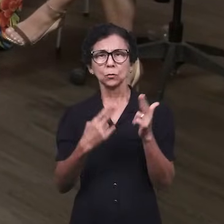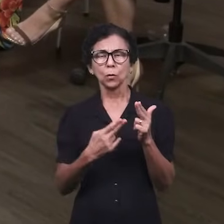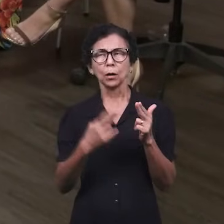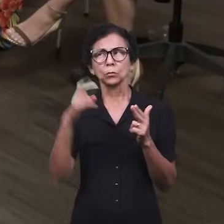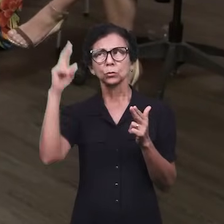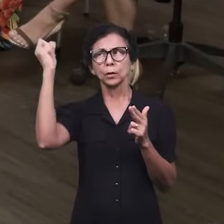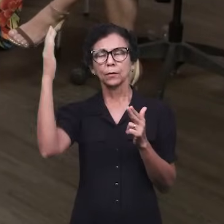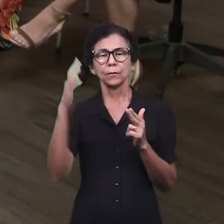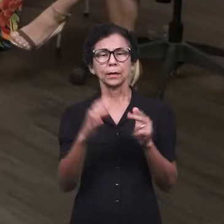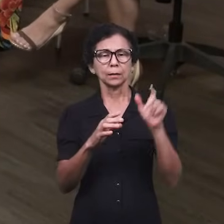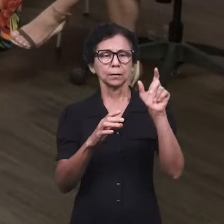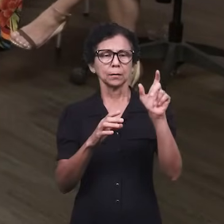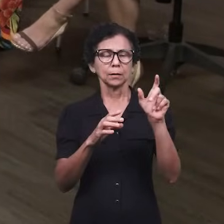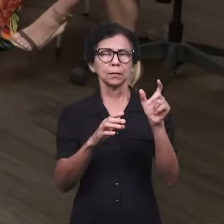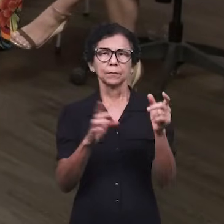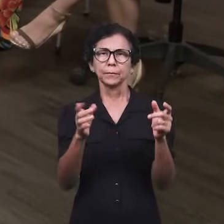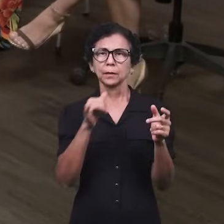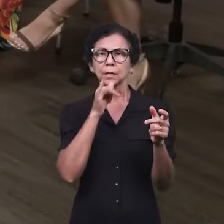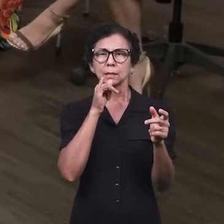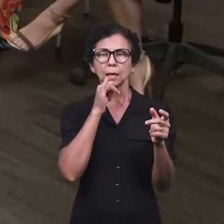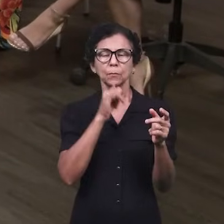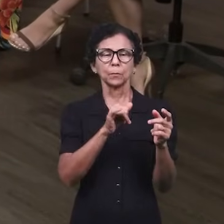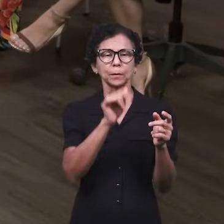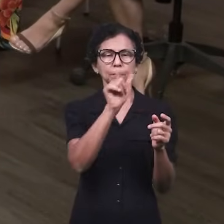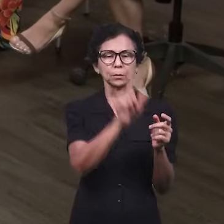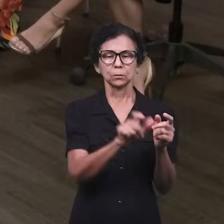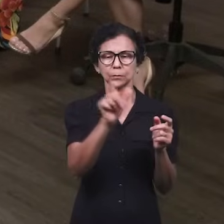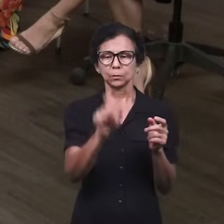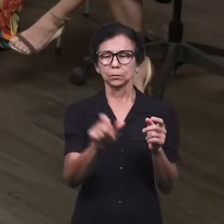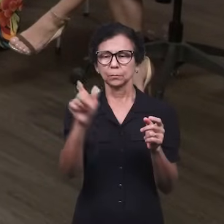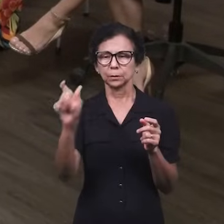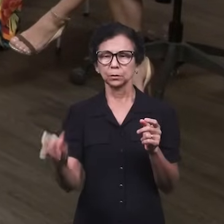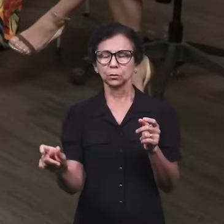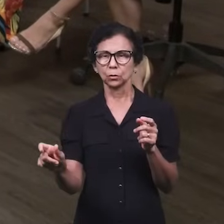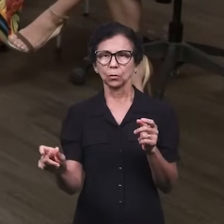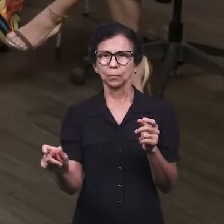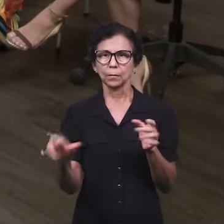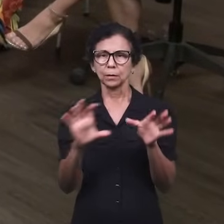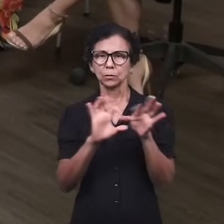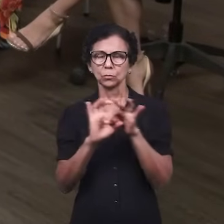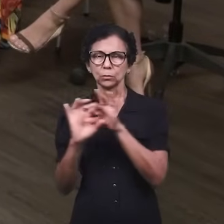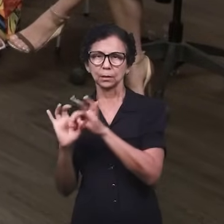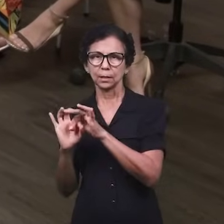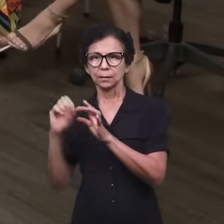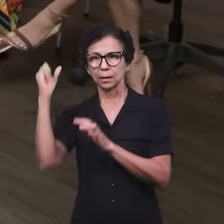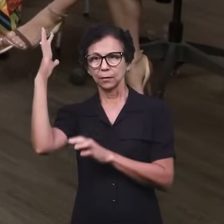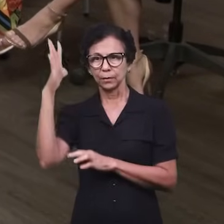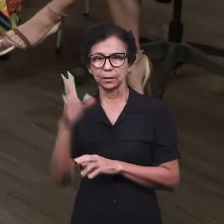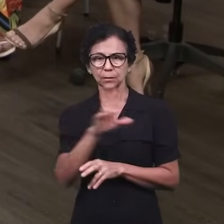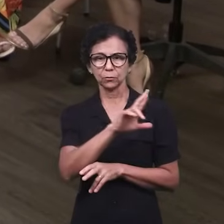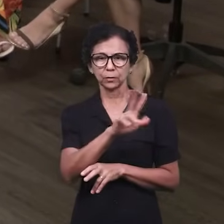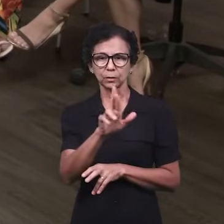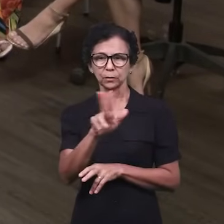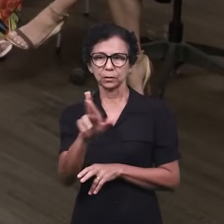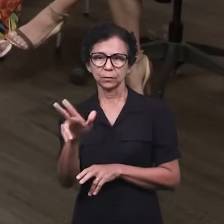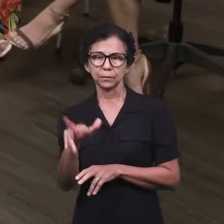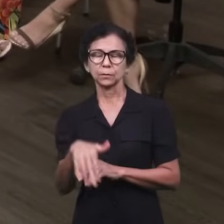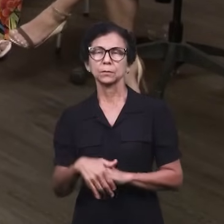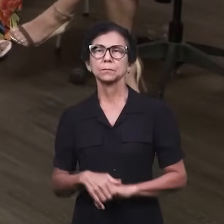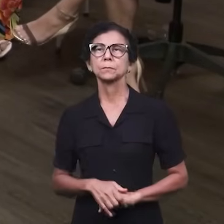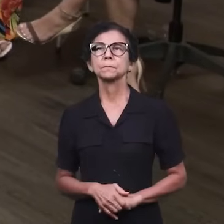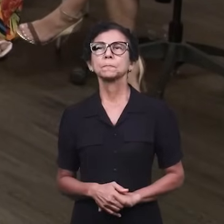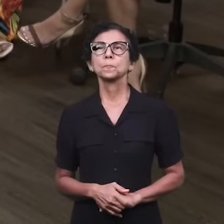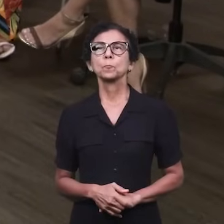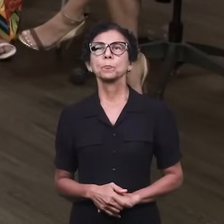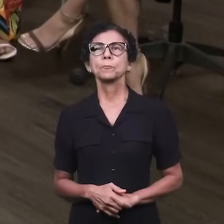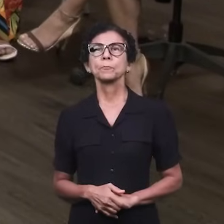para vários irmãos é cada um é é uma riqueza maravilhosa riqueza do Senhor vamos seguir Raissa glória a Deus agora nós vamos